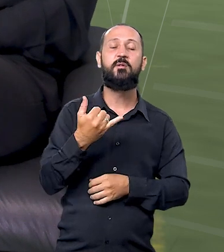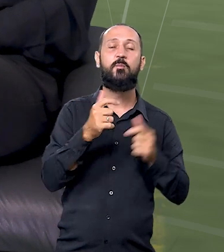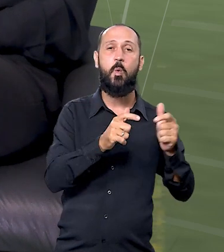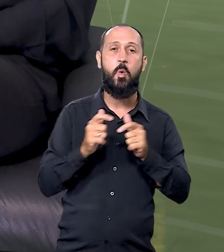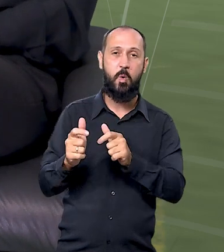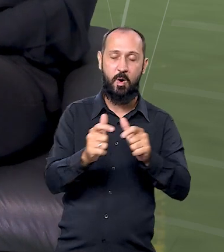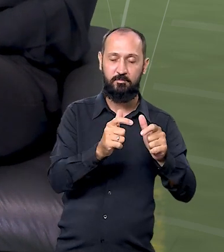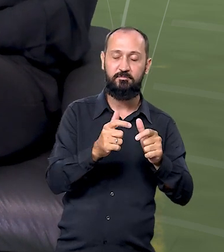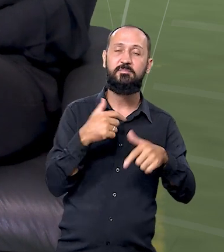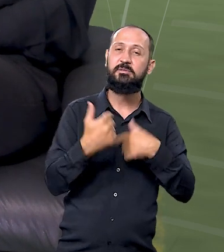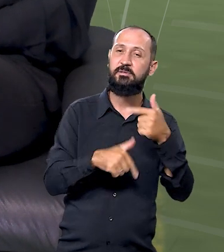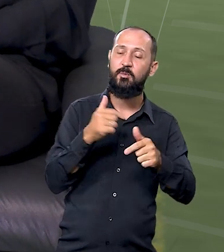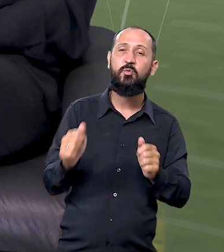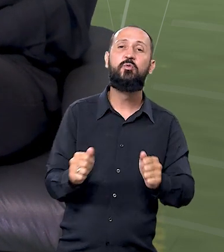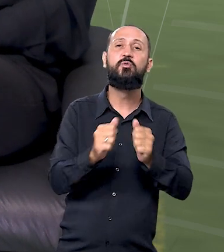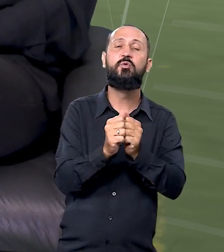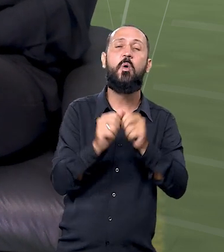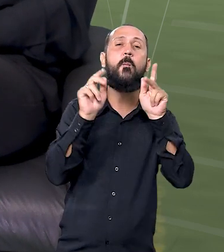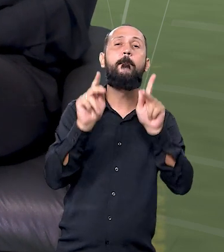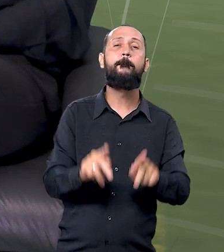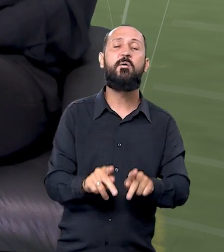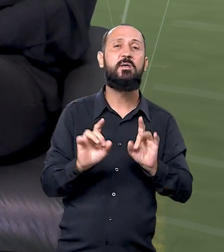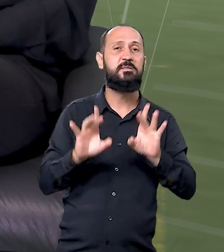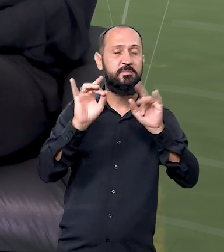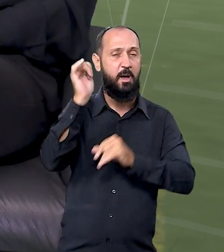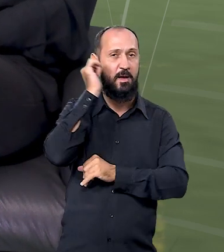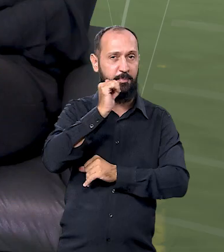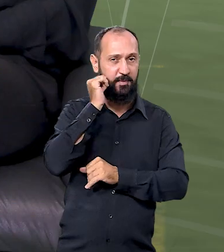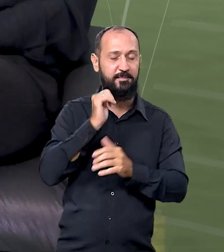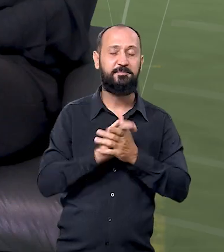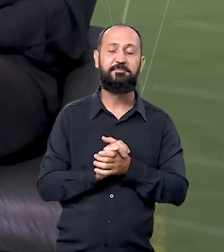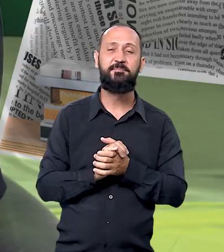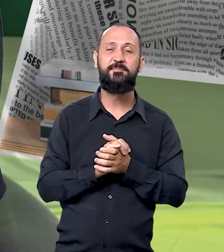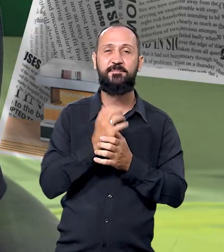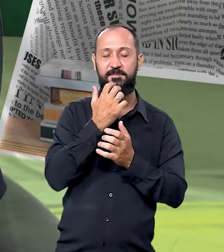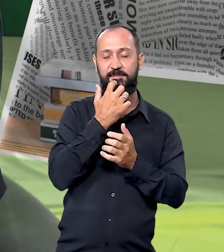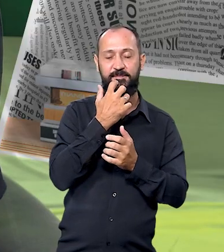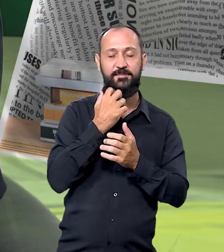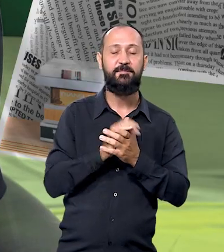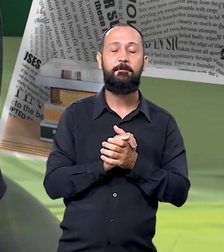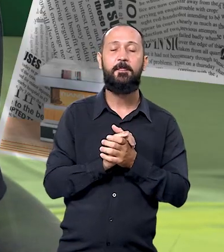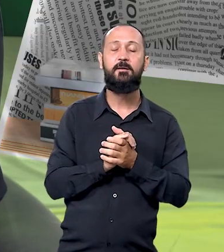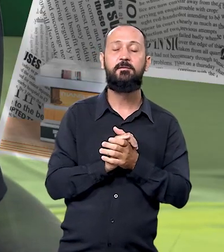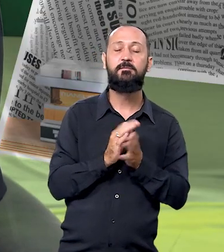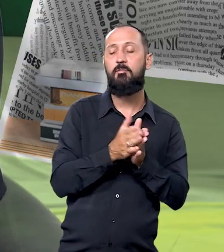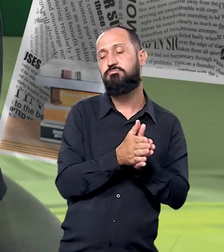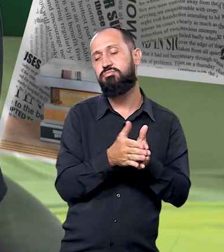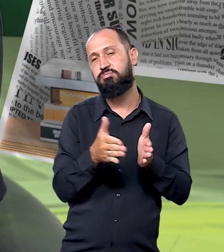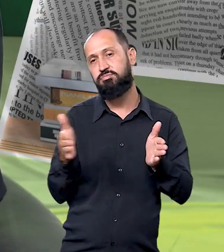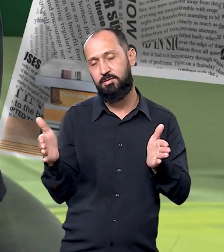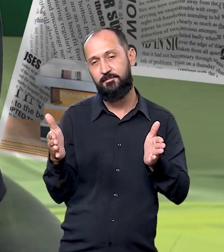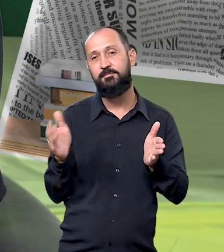oportunidade de viajar a muitos territórios, trabalhando diretamente com as populações, especialmente as mulheres. E